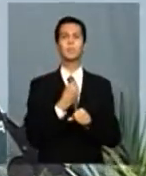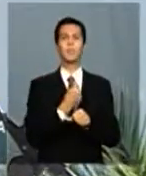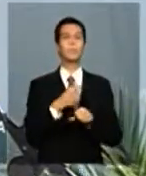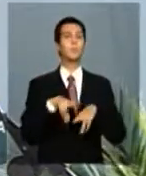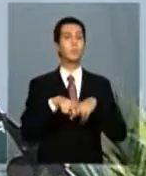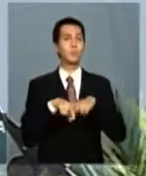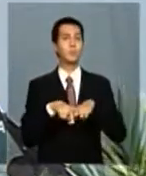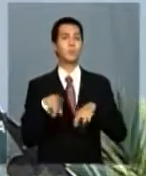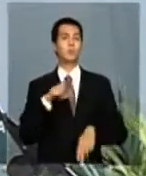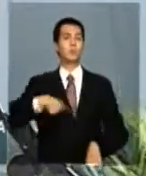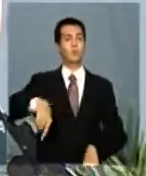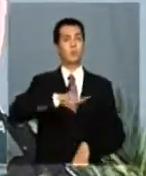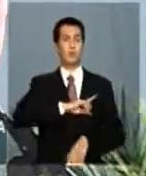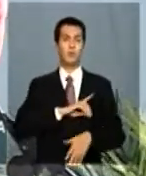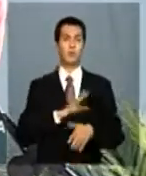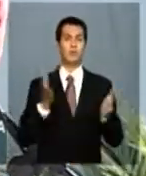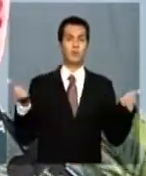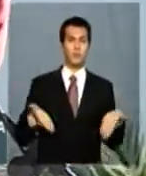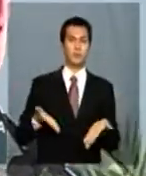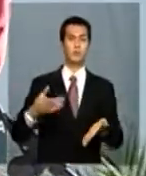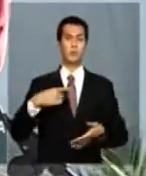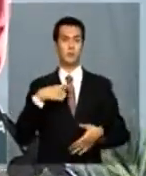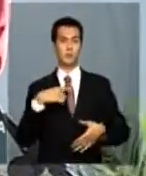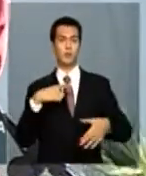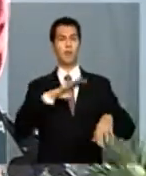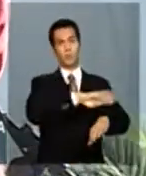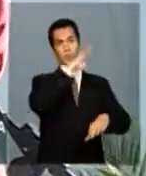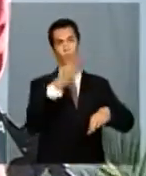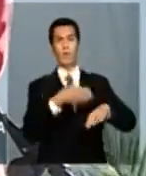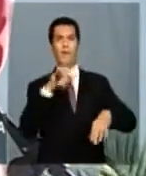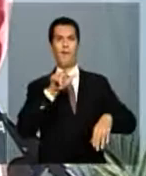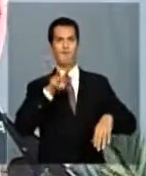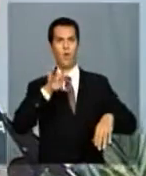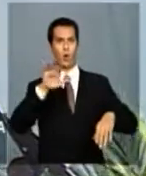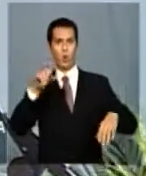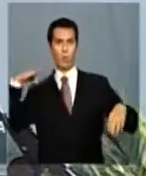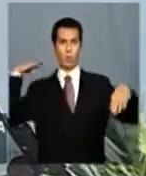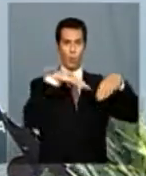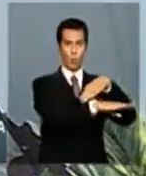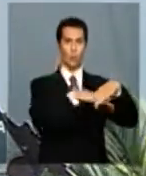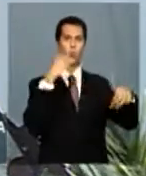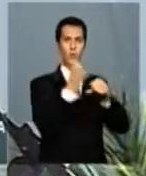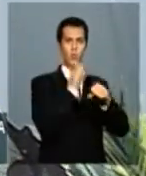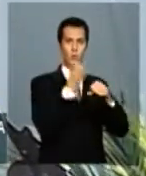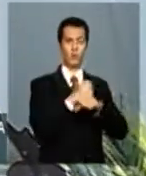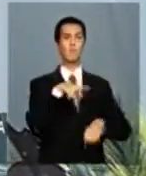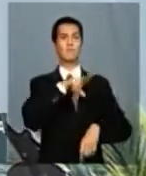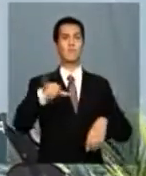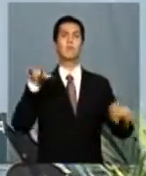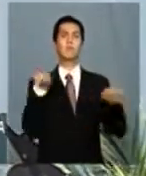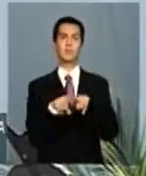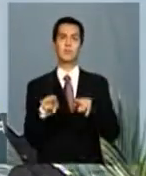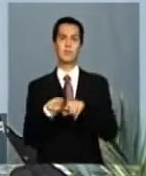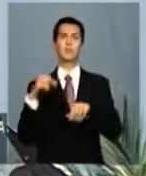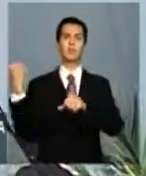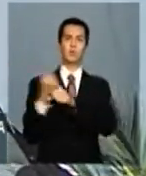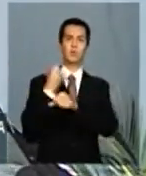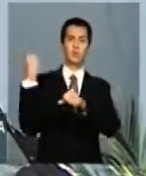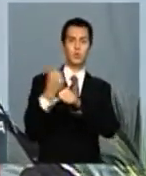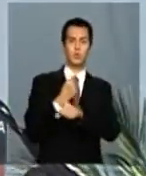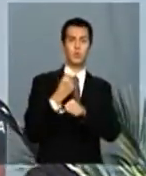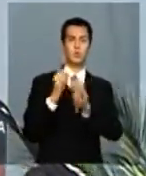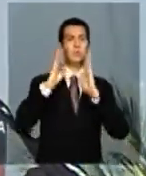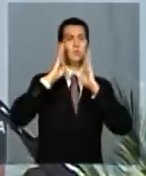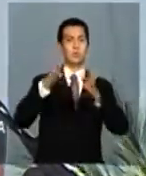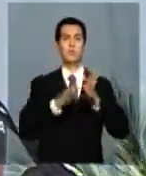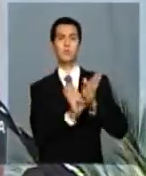que fazemos a obra do túnel do Morro dos Cavalos, vamos construir uma estrada, uma variante,